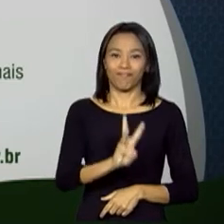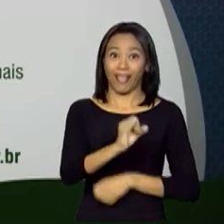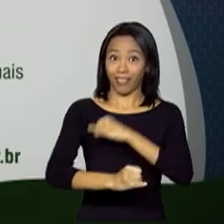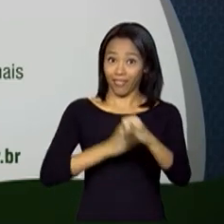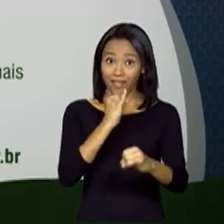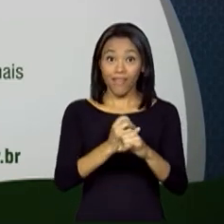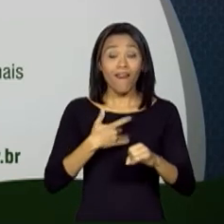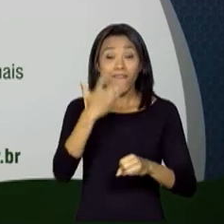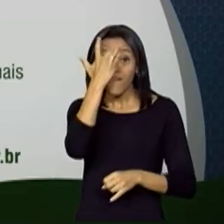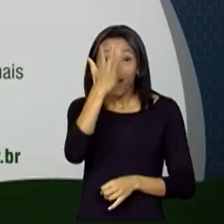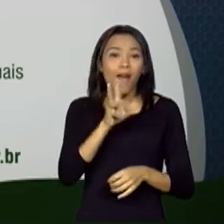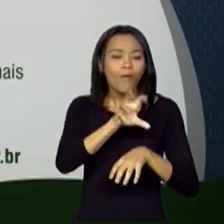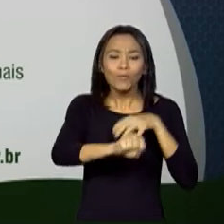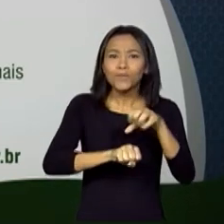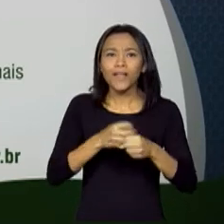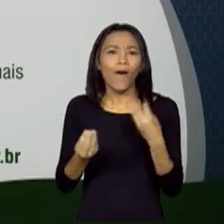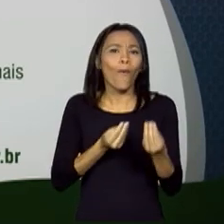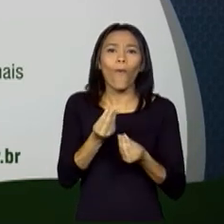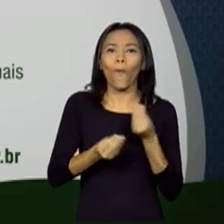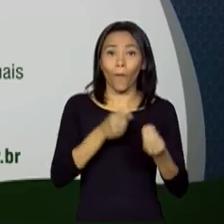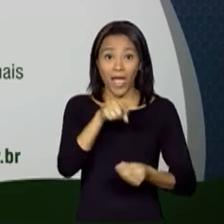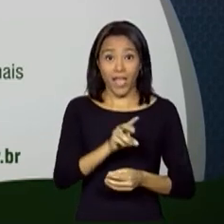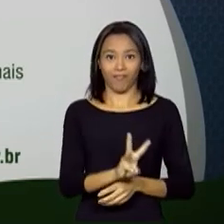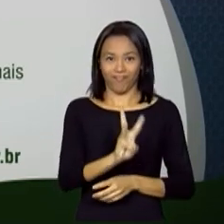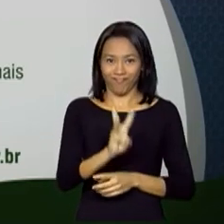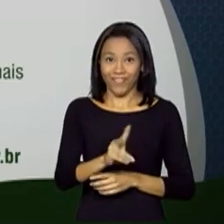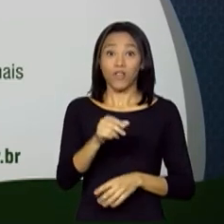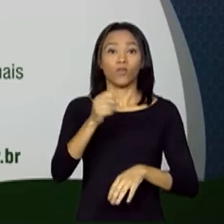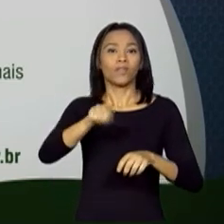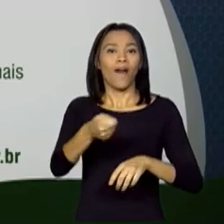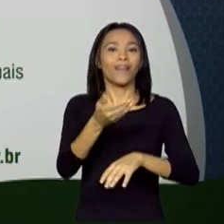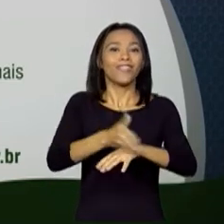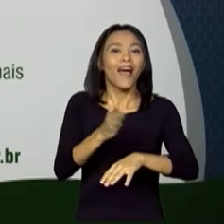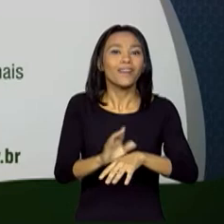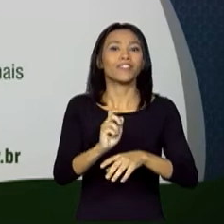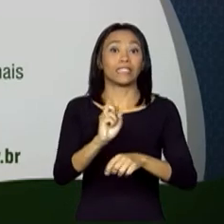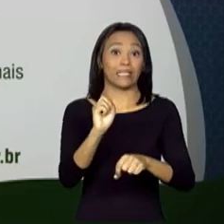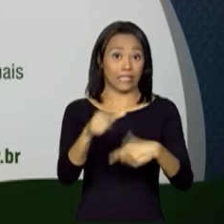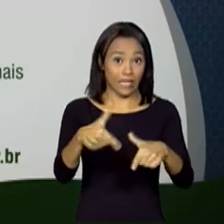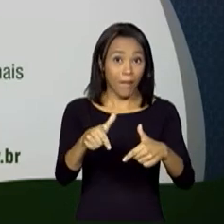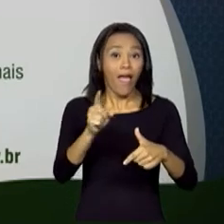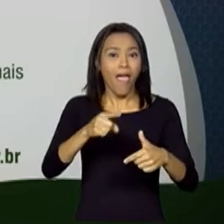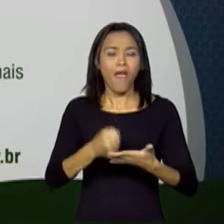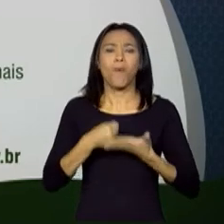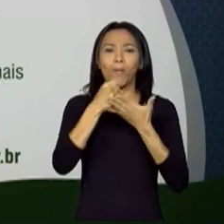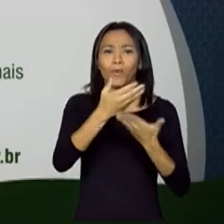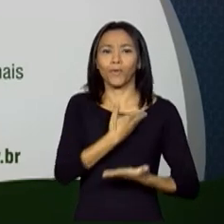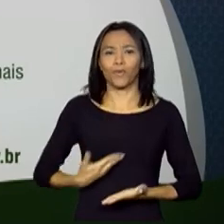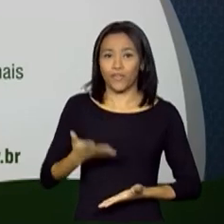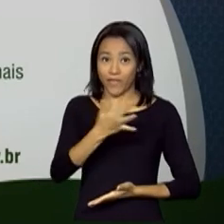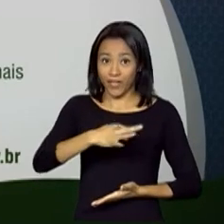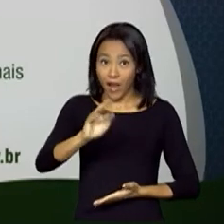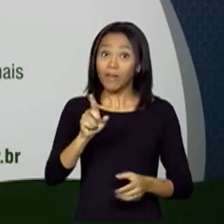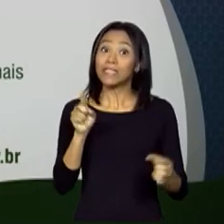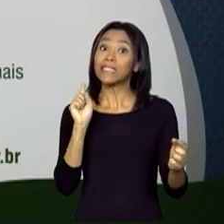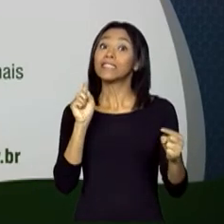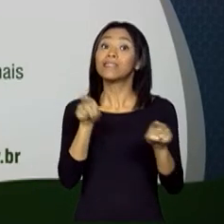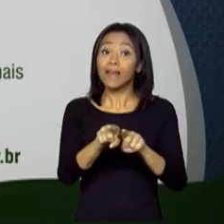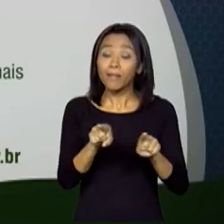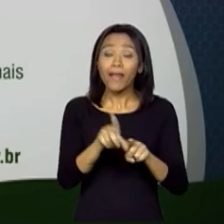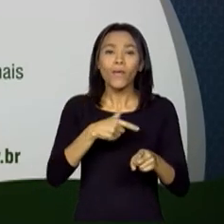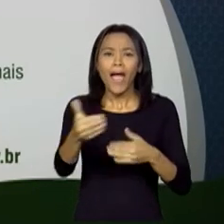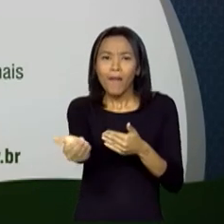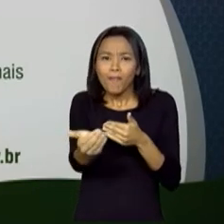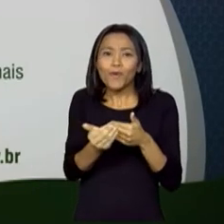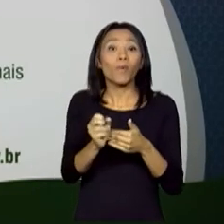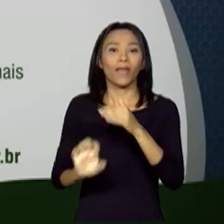vai facilitar a busca. O portal Estágios e Empregos é uma iniciativa do governo federal que visa também